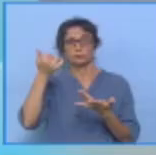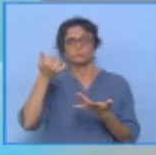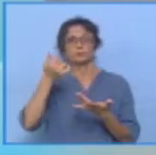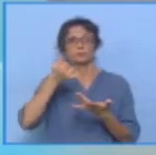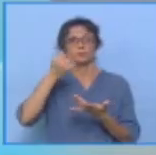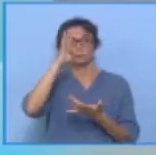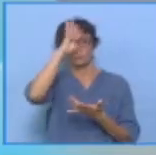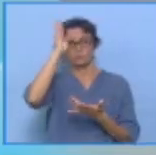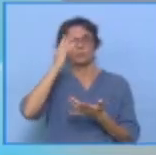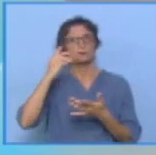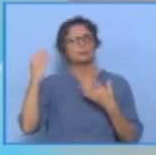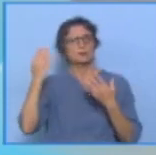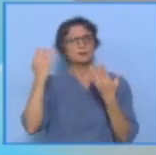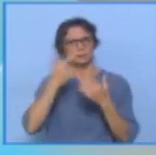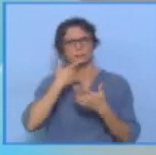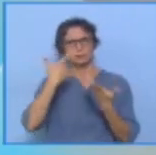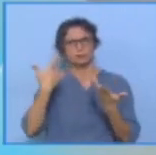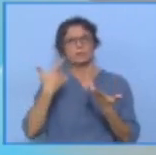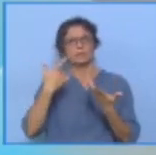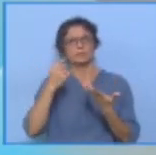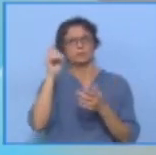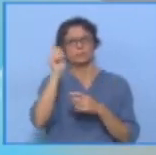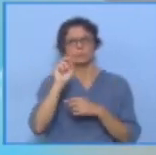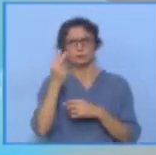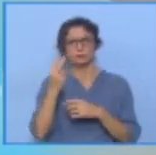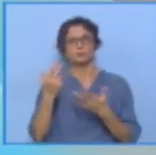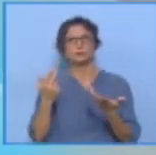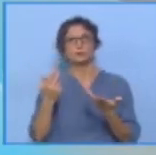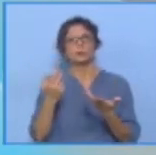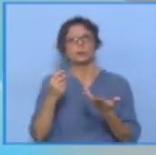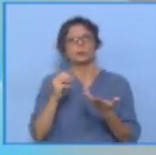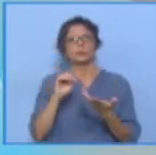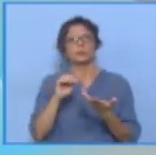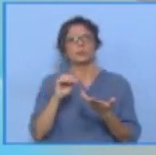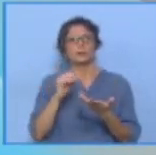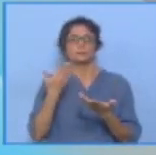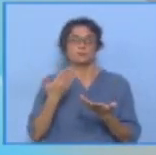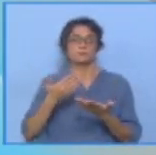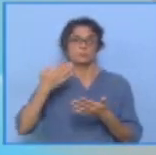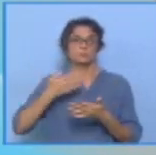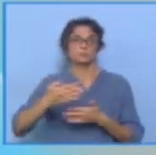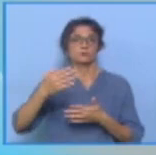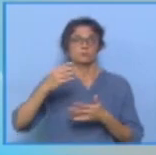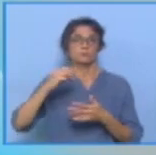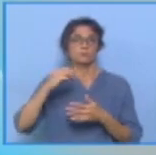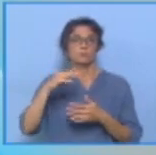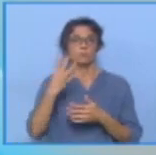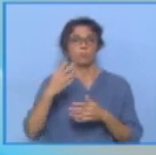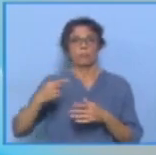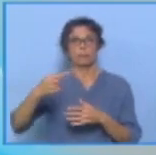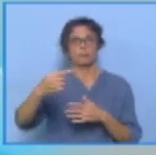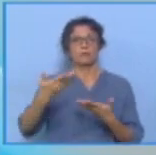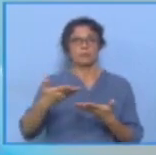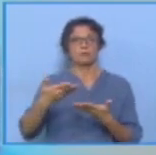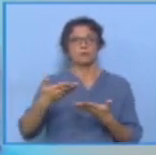em outubro. Não é costume, não é habitual haver grandes celebrações ao domingo em 4 semanas seguidas. E, portanto, desde